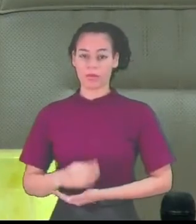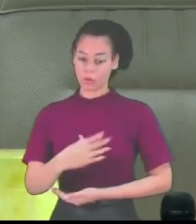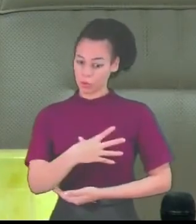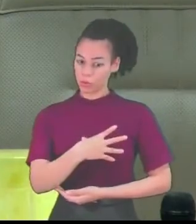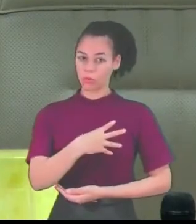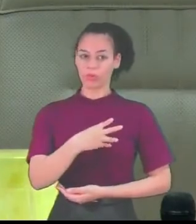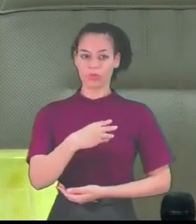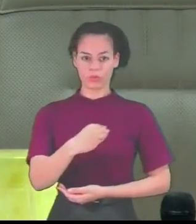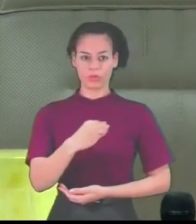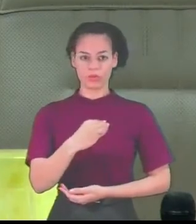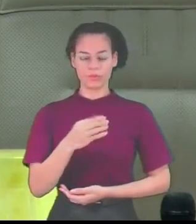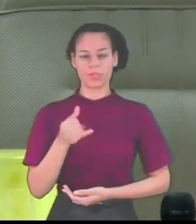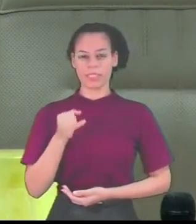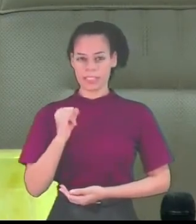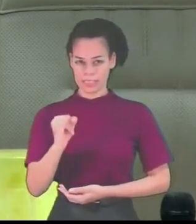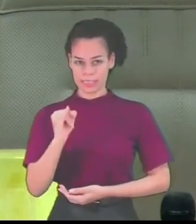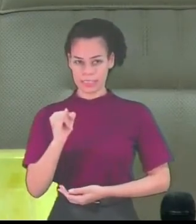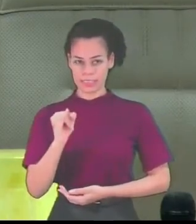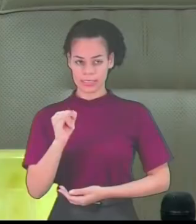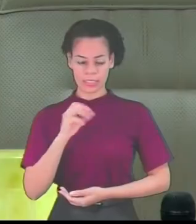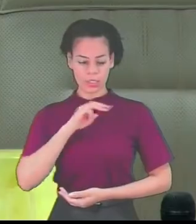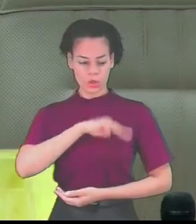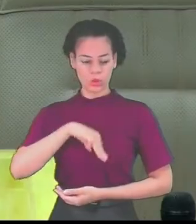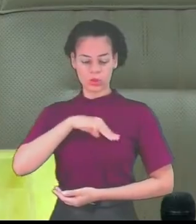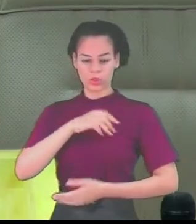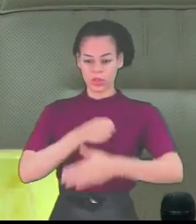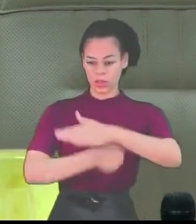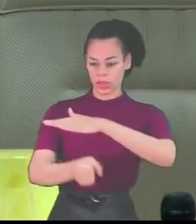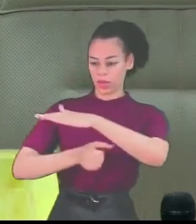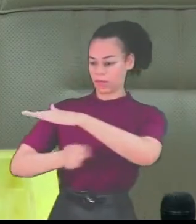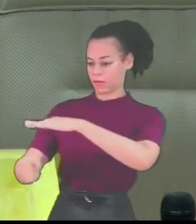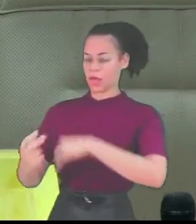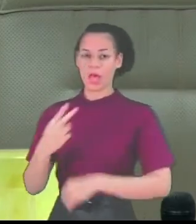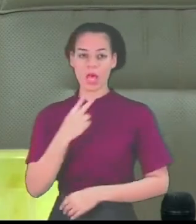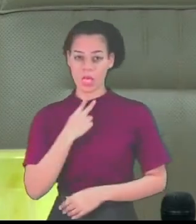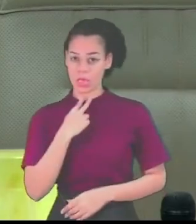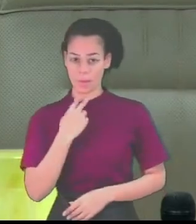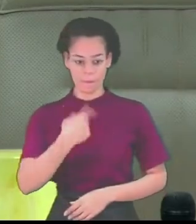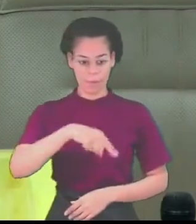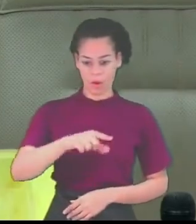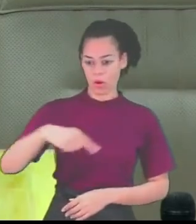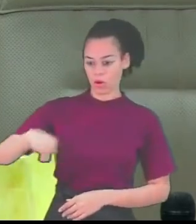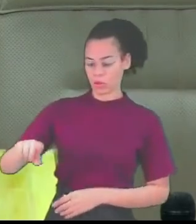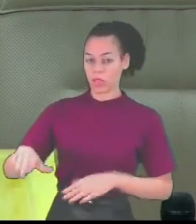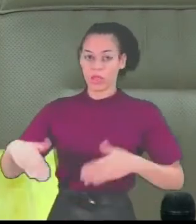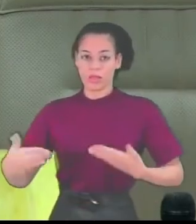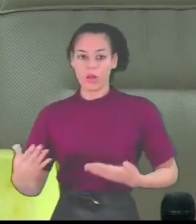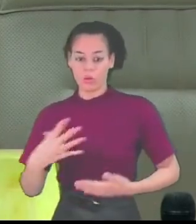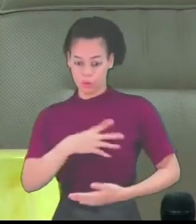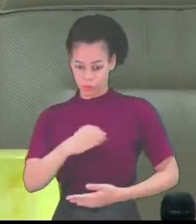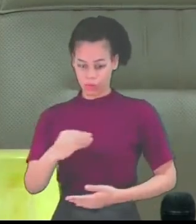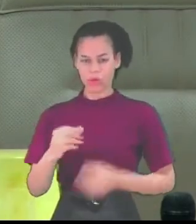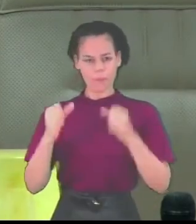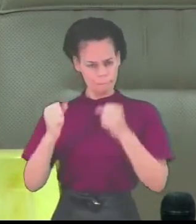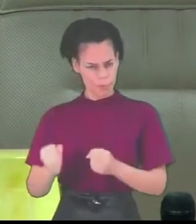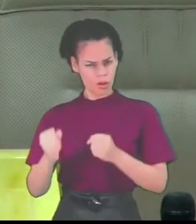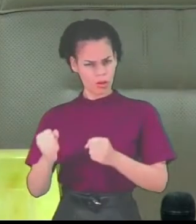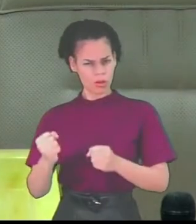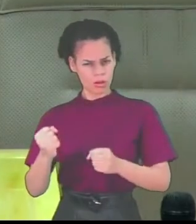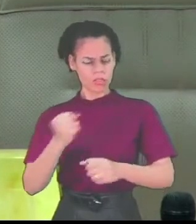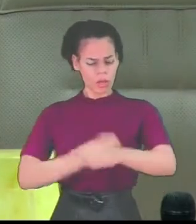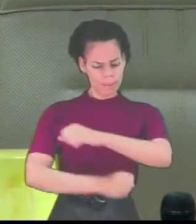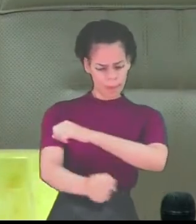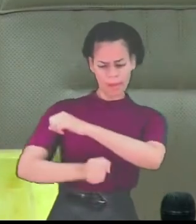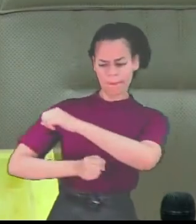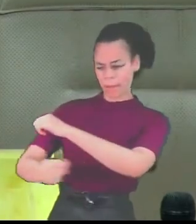se os missionários que vão não podem entrar em alguns lugares o filho entra Aleluia